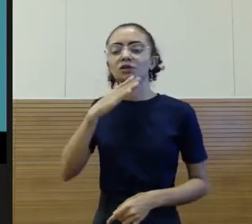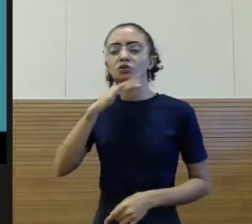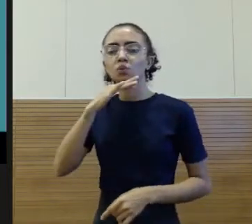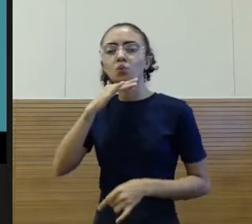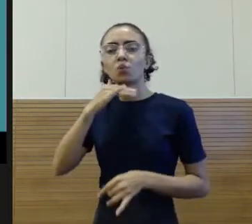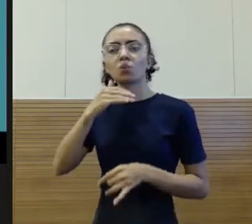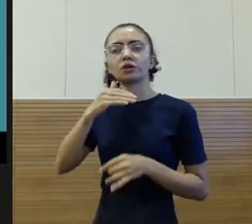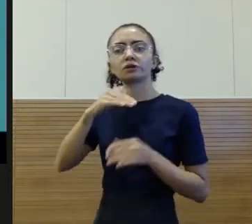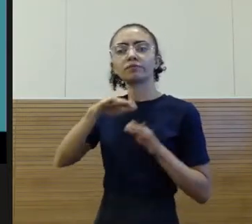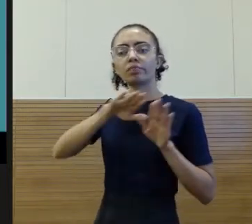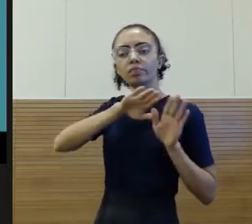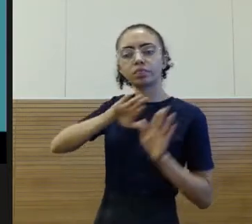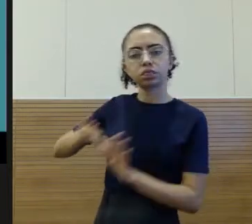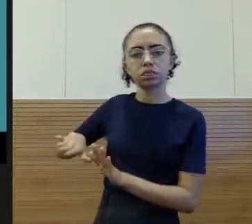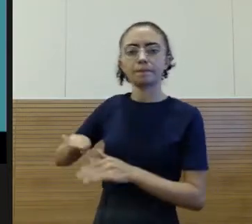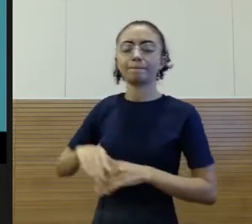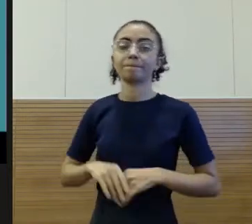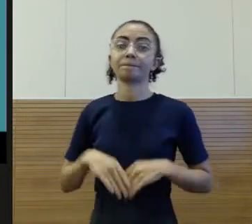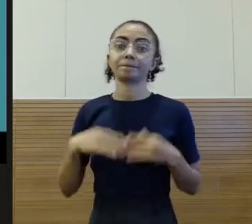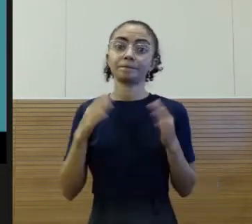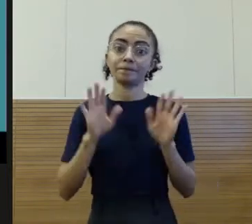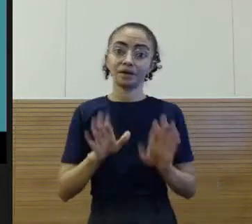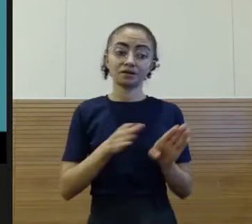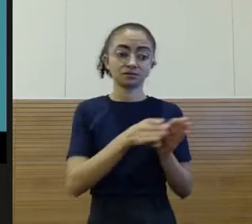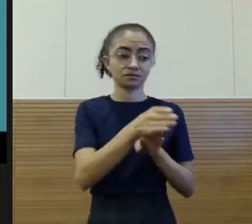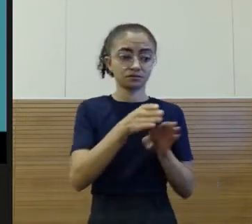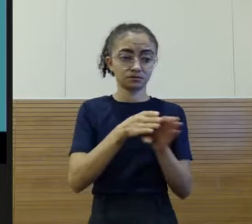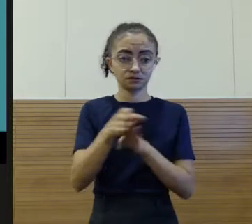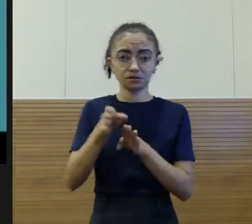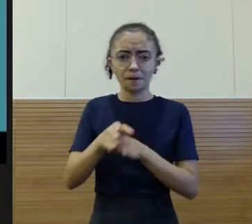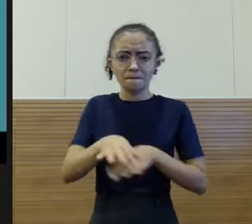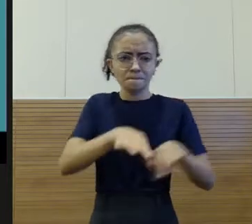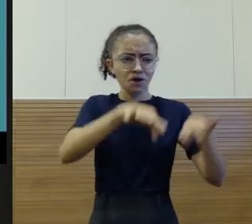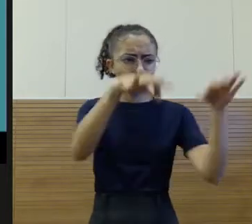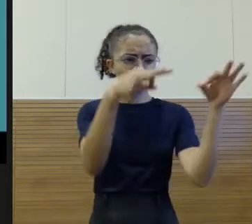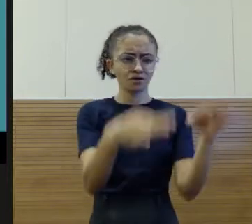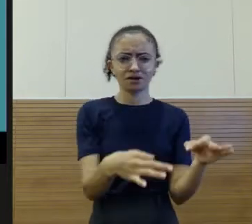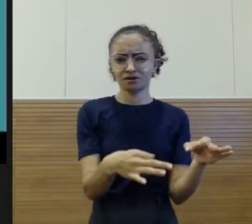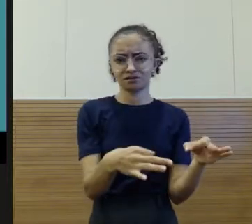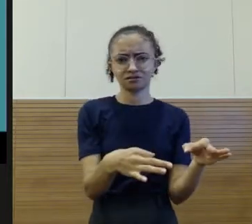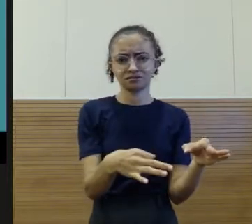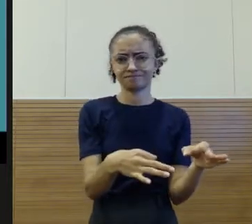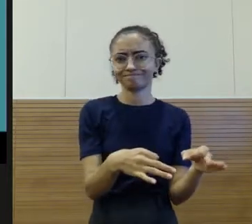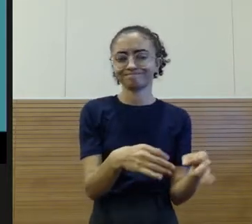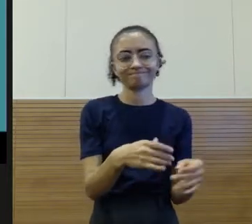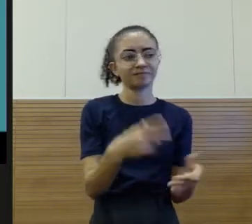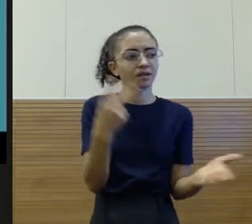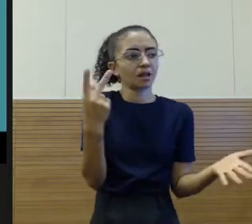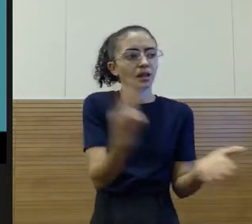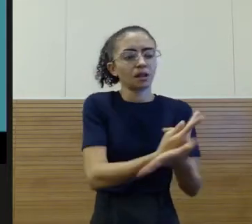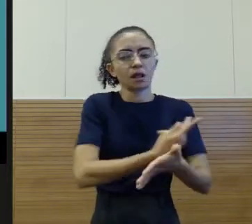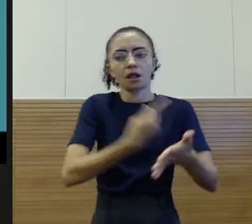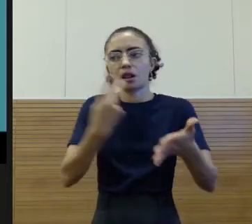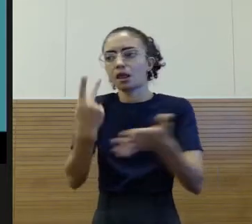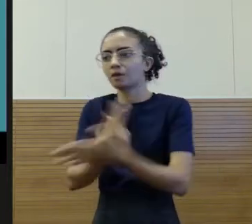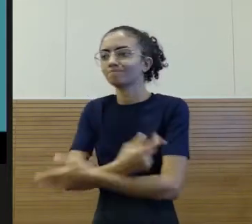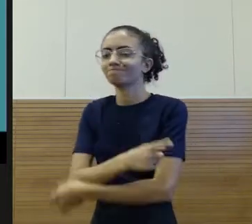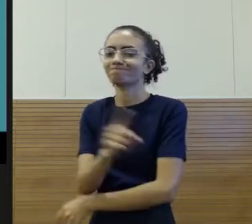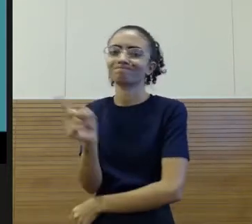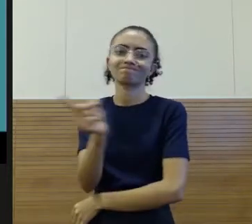acontece é que essa recomendação ou situação perfeita, como vocês sabem, não é o que está acontecendo nos nossos